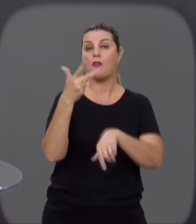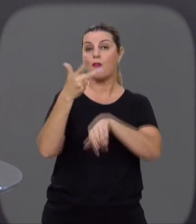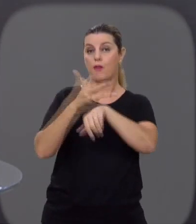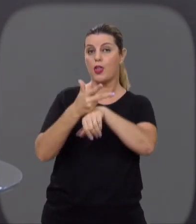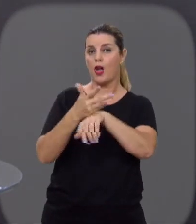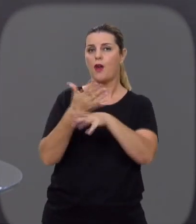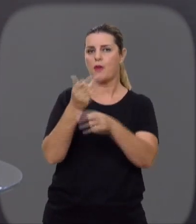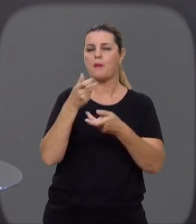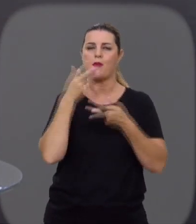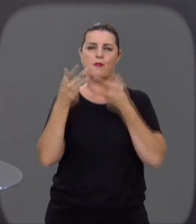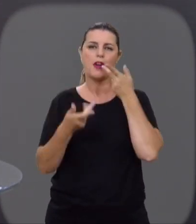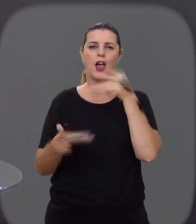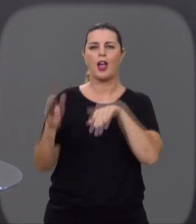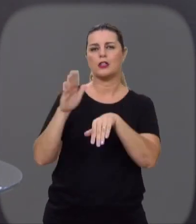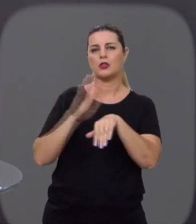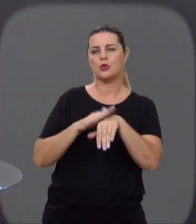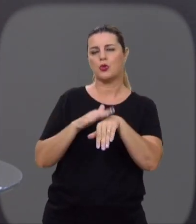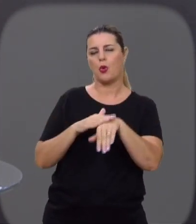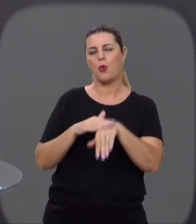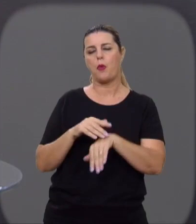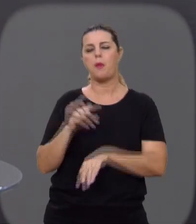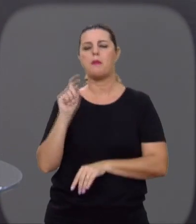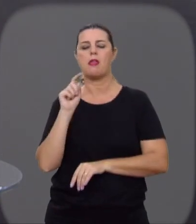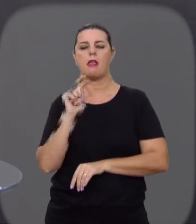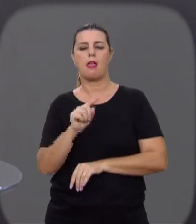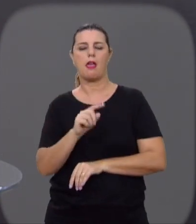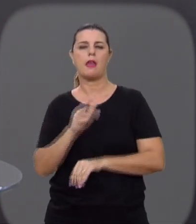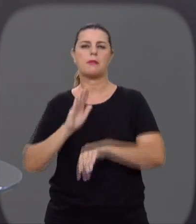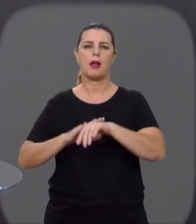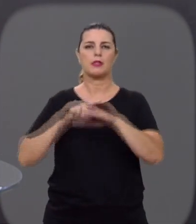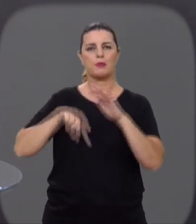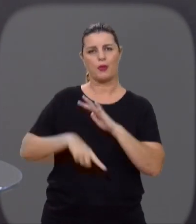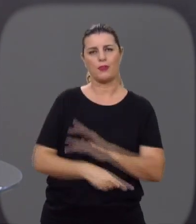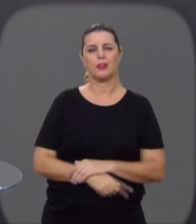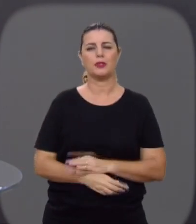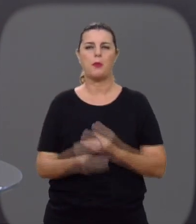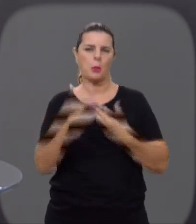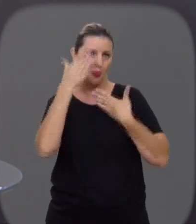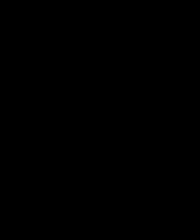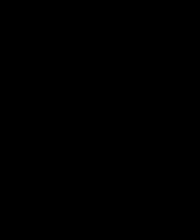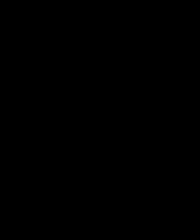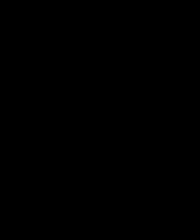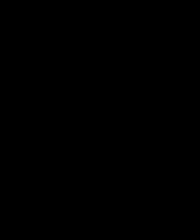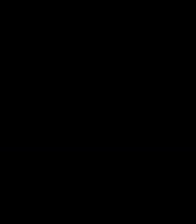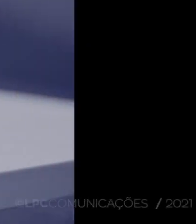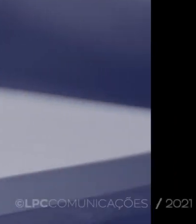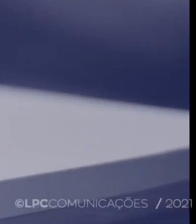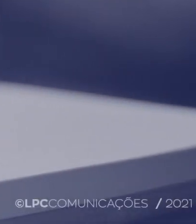então, a gente vai tratar dessa parte com mais profundidade. Muito obrigada.